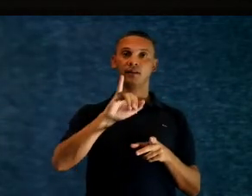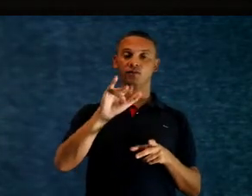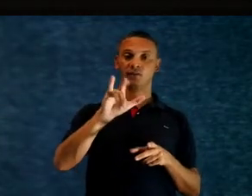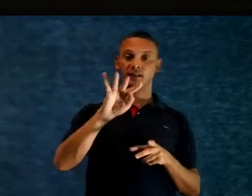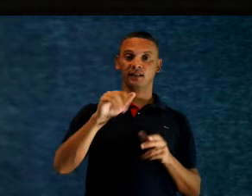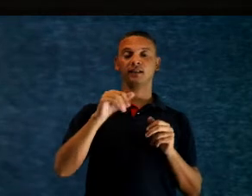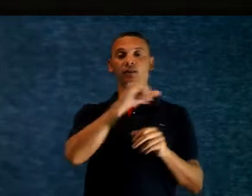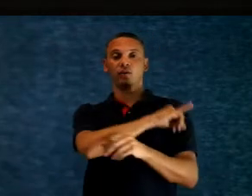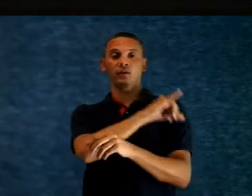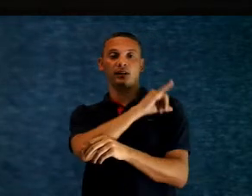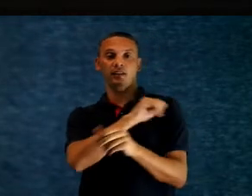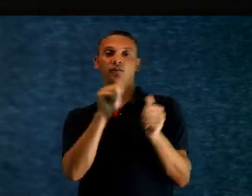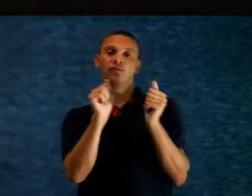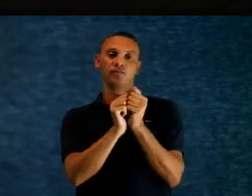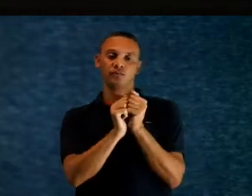lembrar.